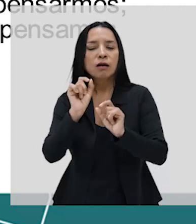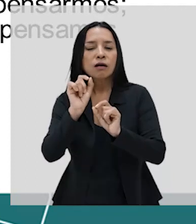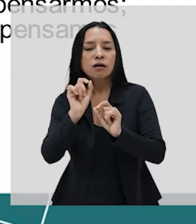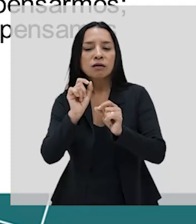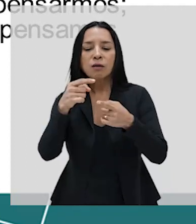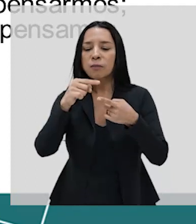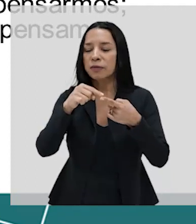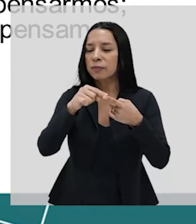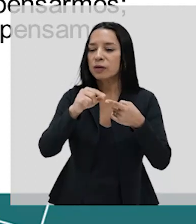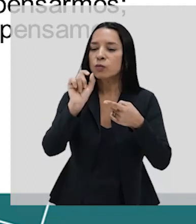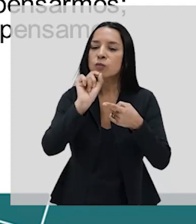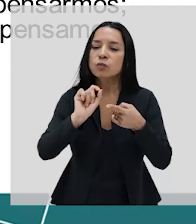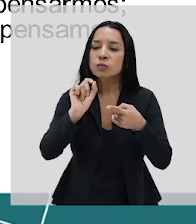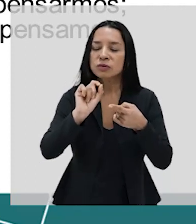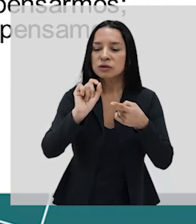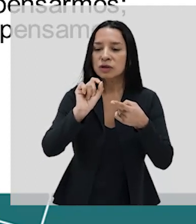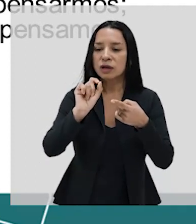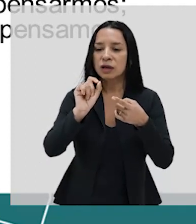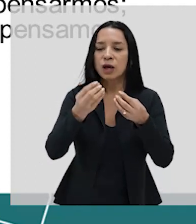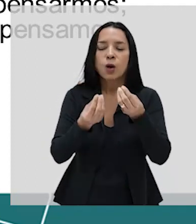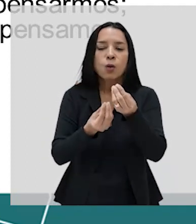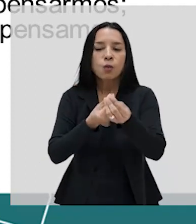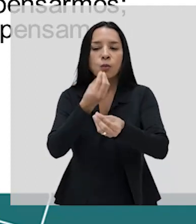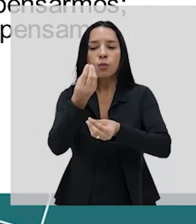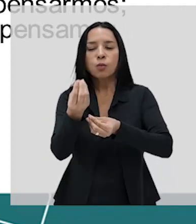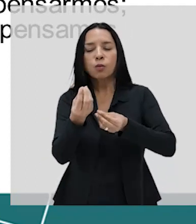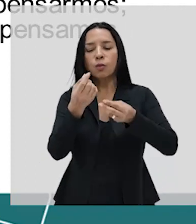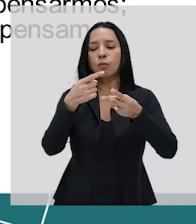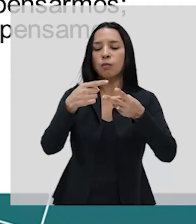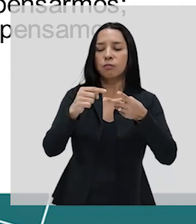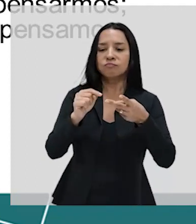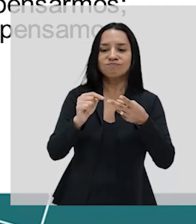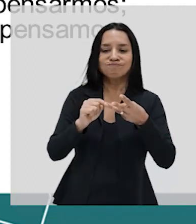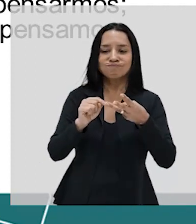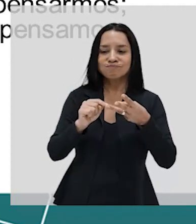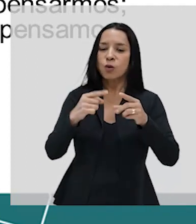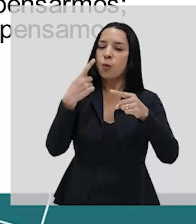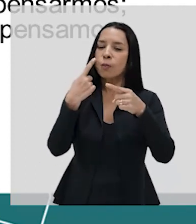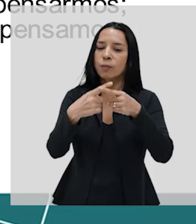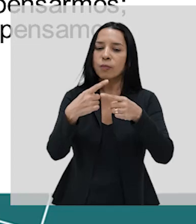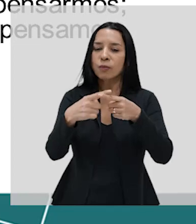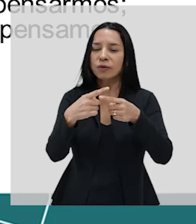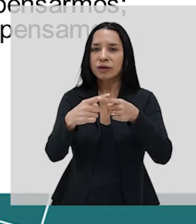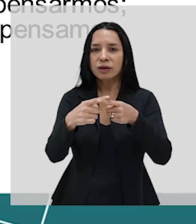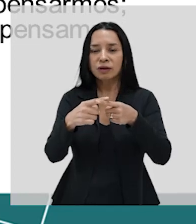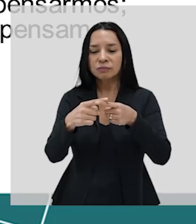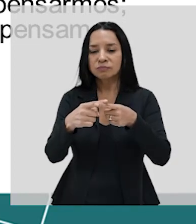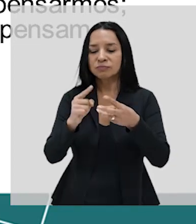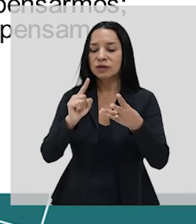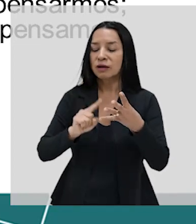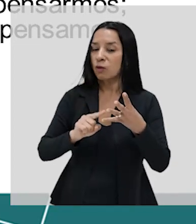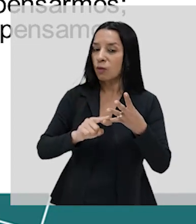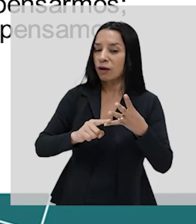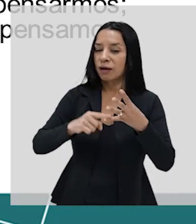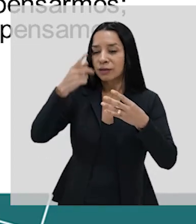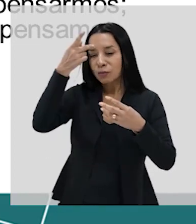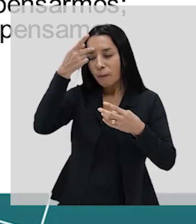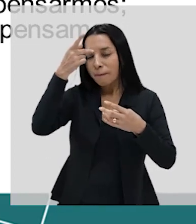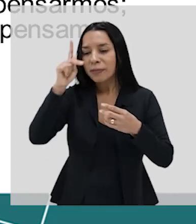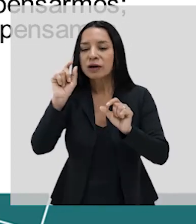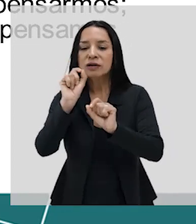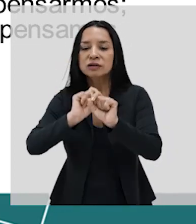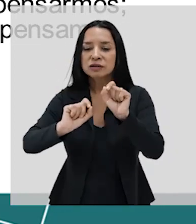é? Por quê? Para que é? Dirigindo-se ao mundo que nos rodeia e aos seres humanos que